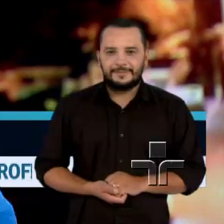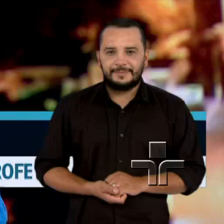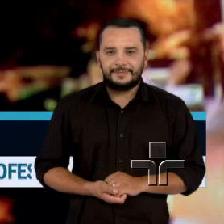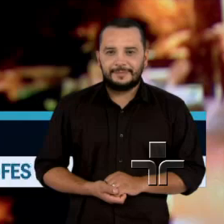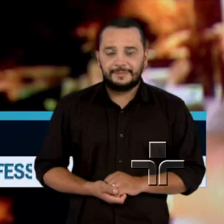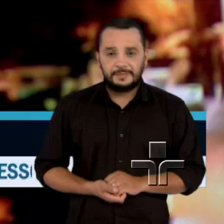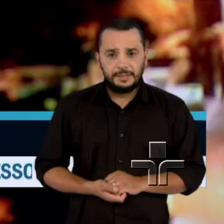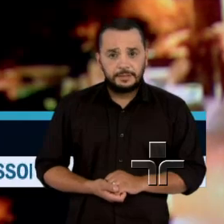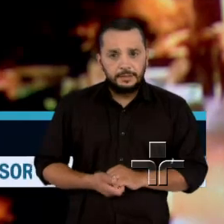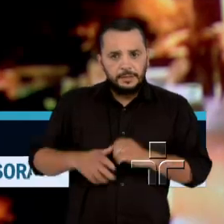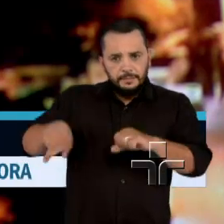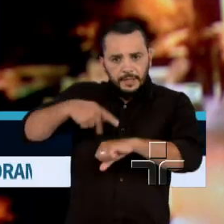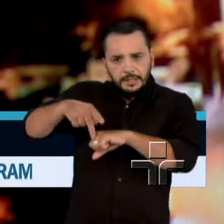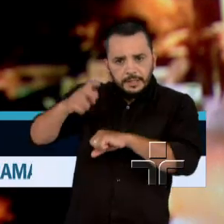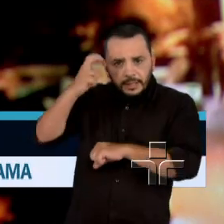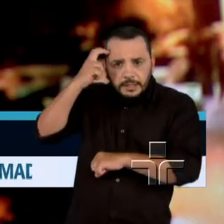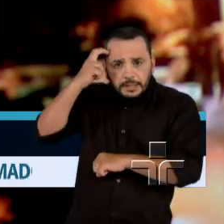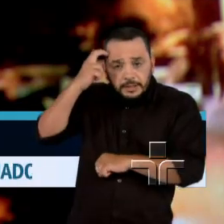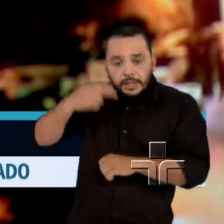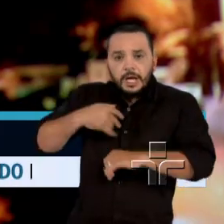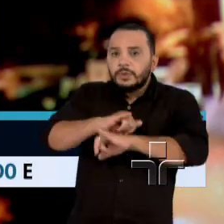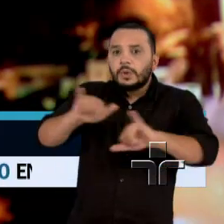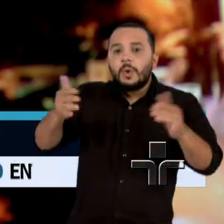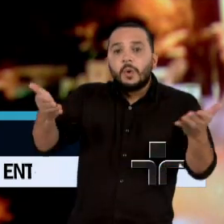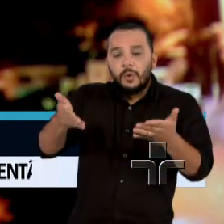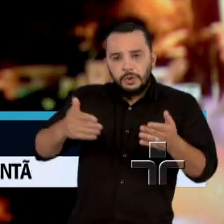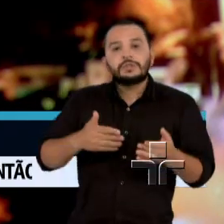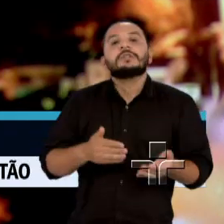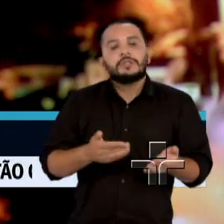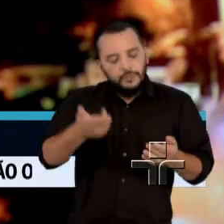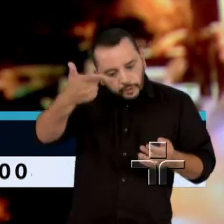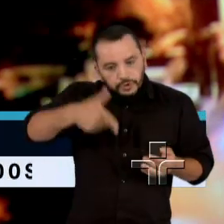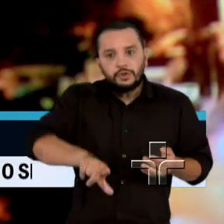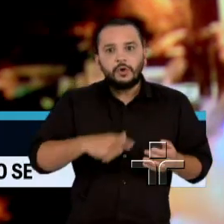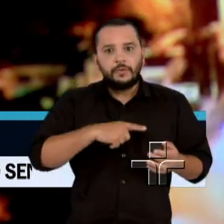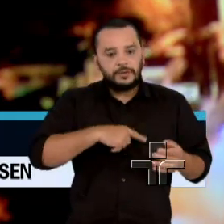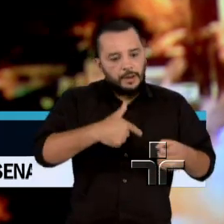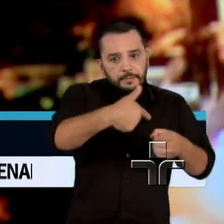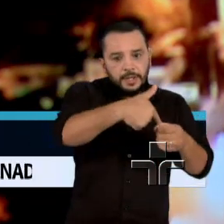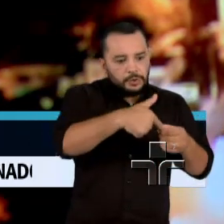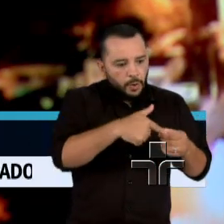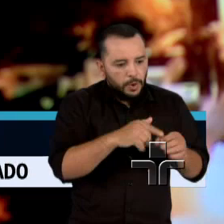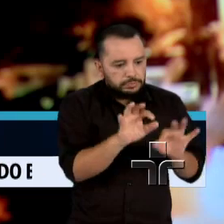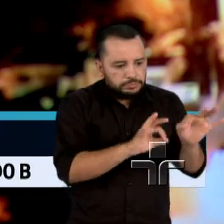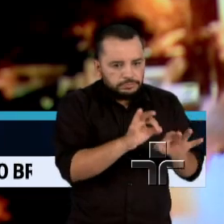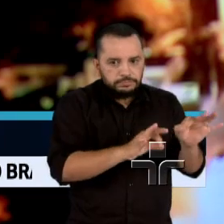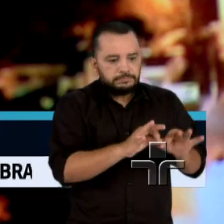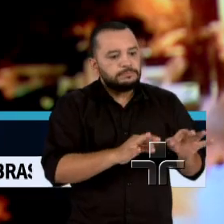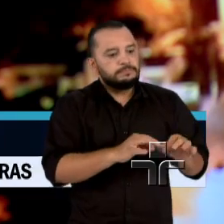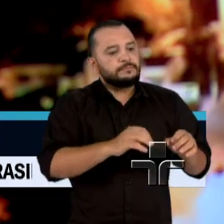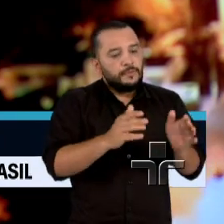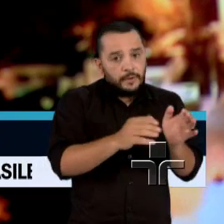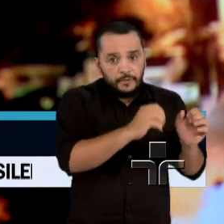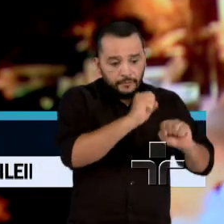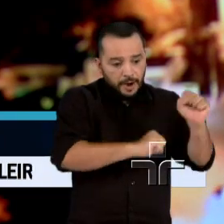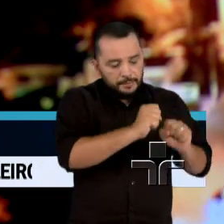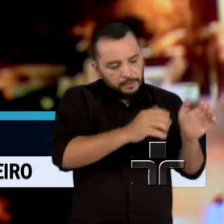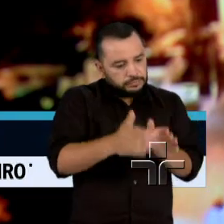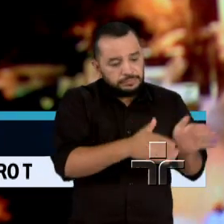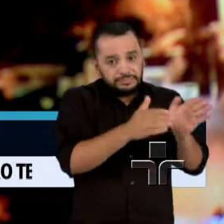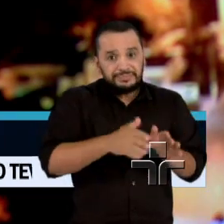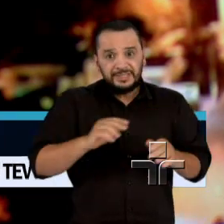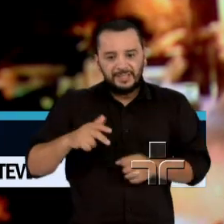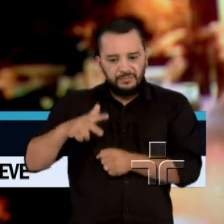A Arábia Saudita anunciou hoje que retomou parte da produção de petróleo na refinaria atingida por ataques no último fim de semana. O rei